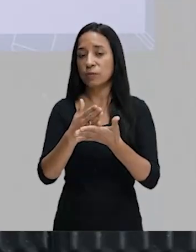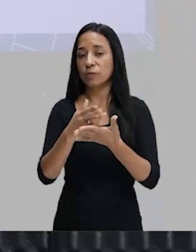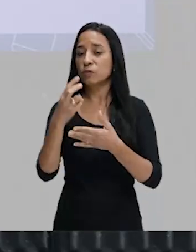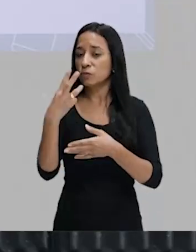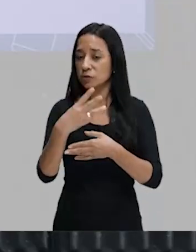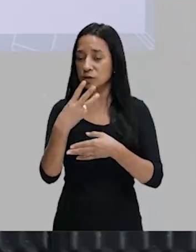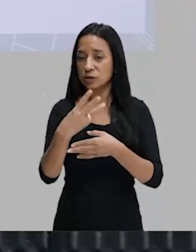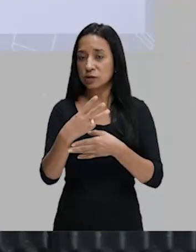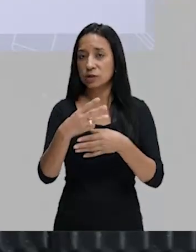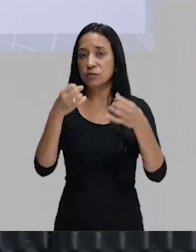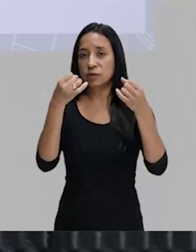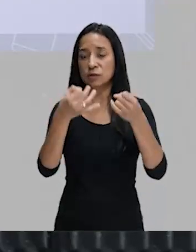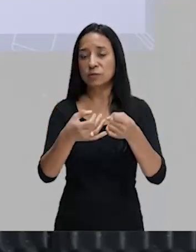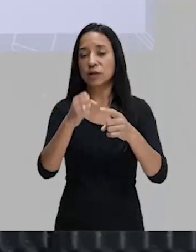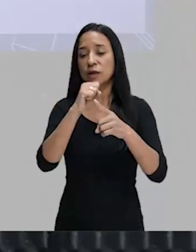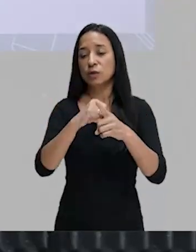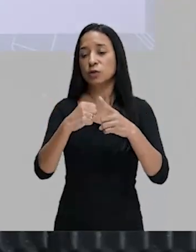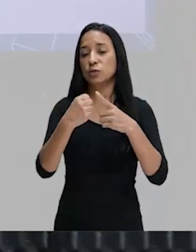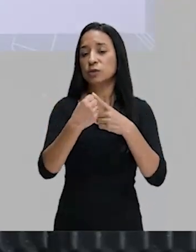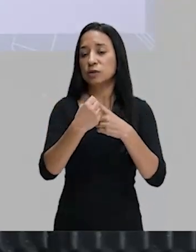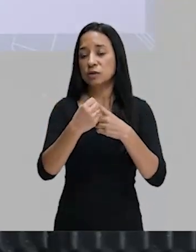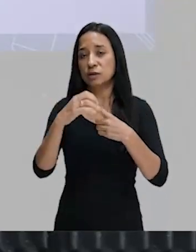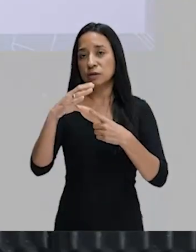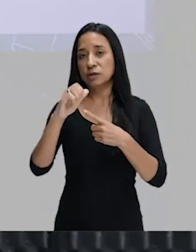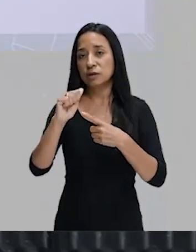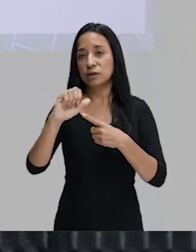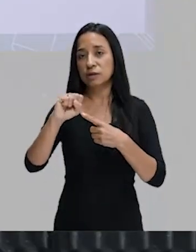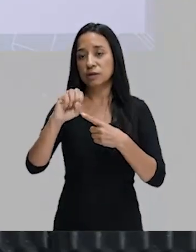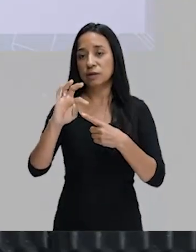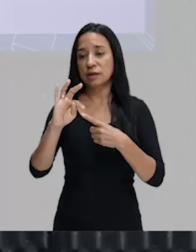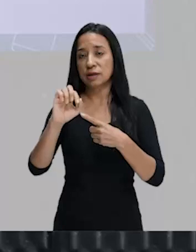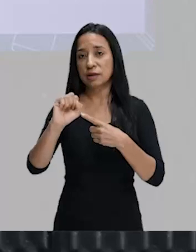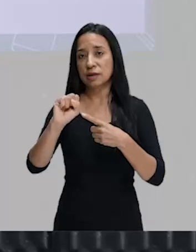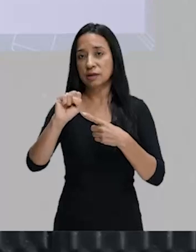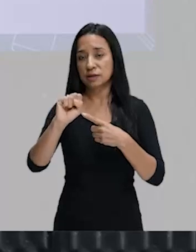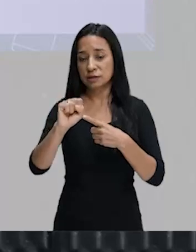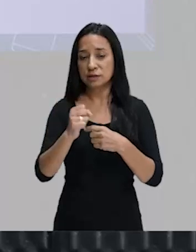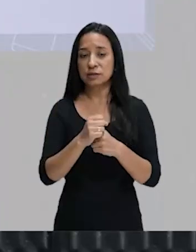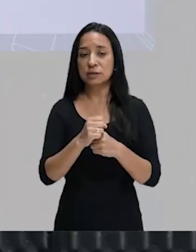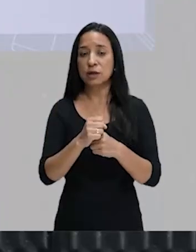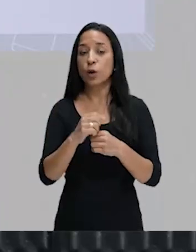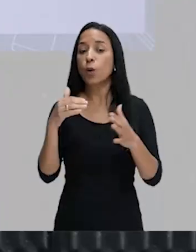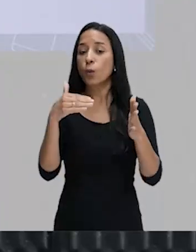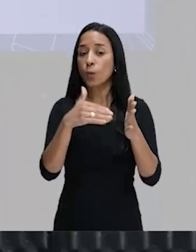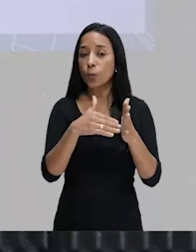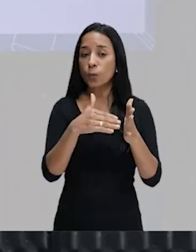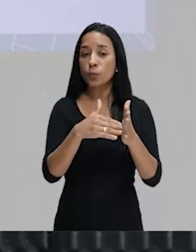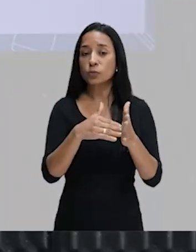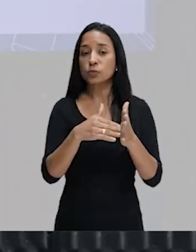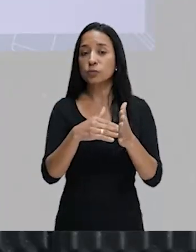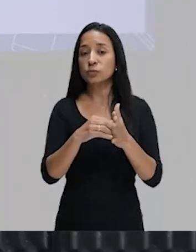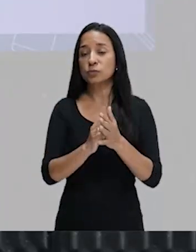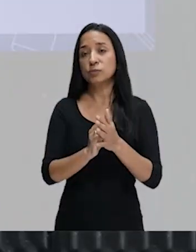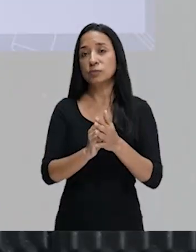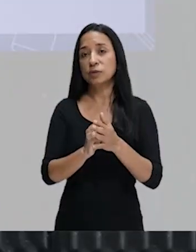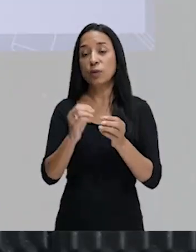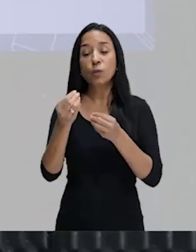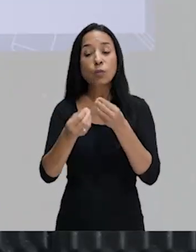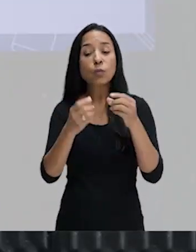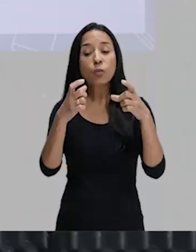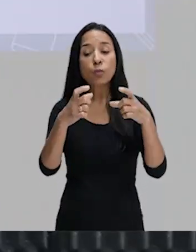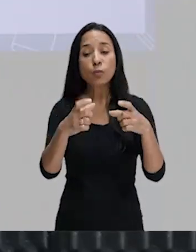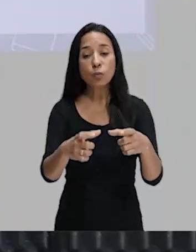falar da sociedade de castas. E o último tópico da aula, vamos falar sobre os estamentos.